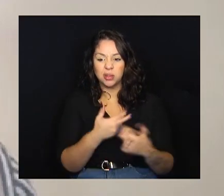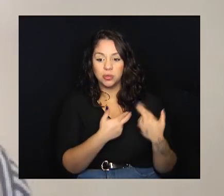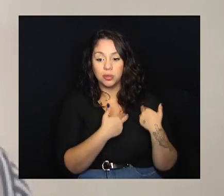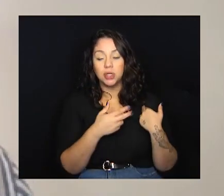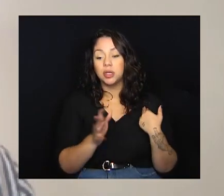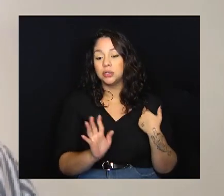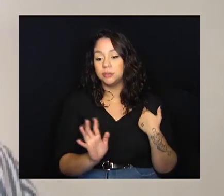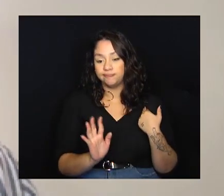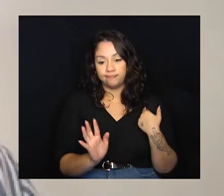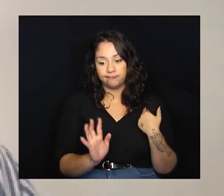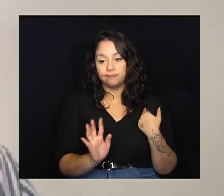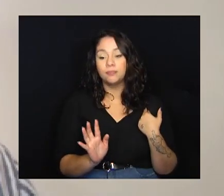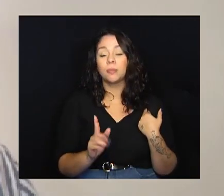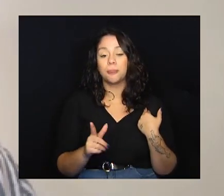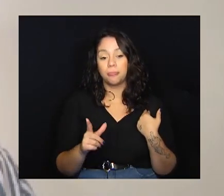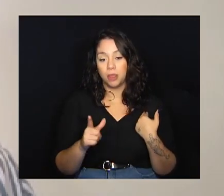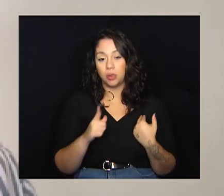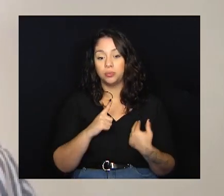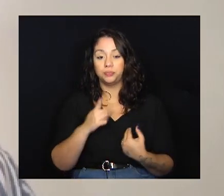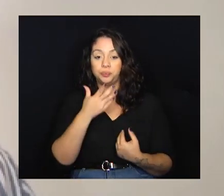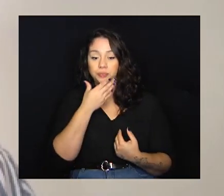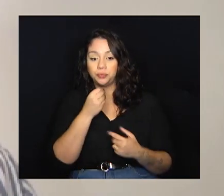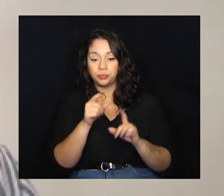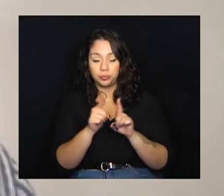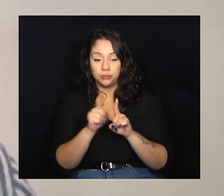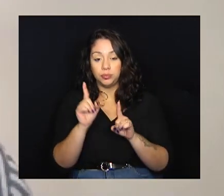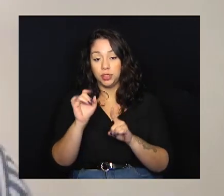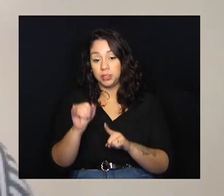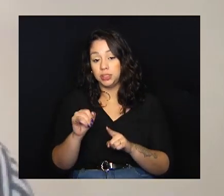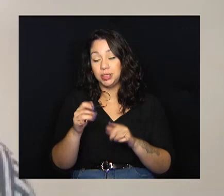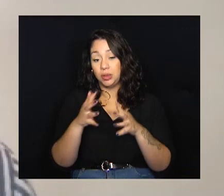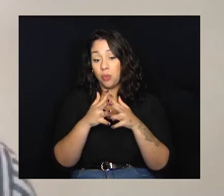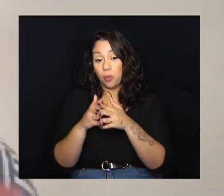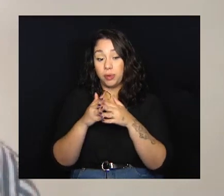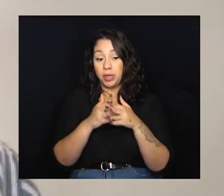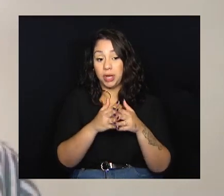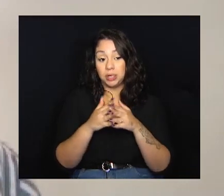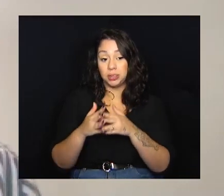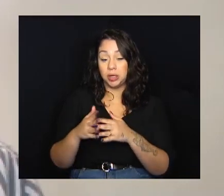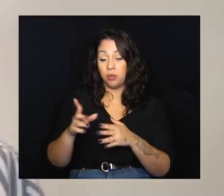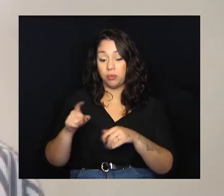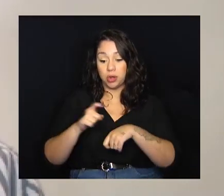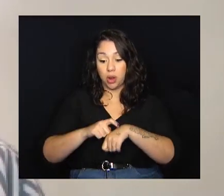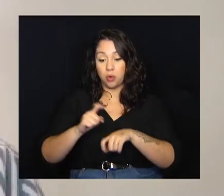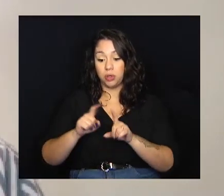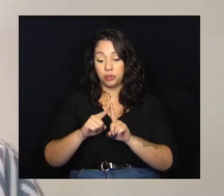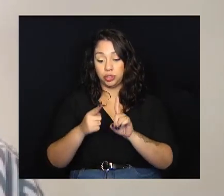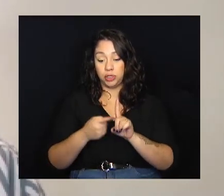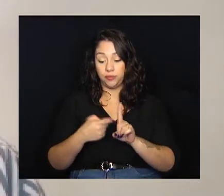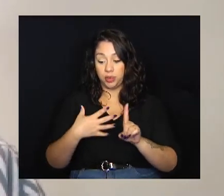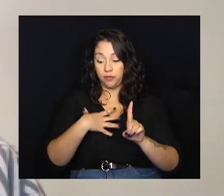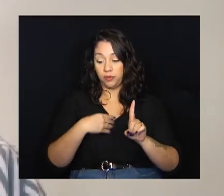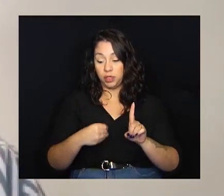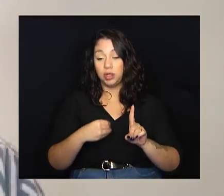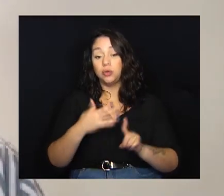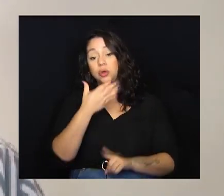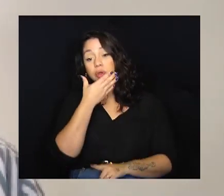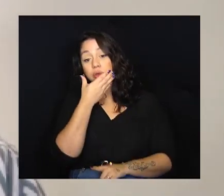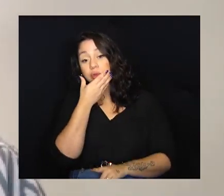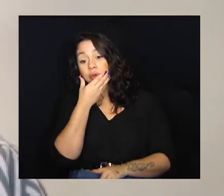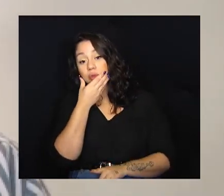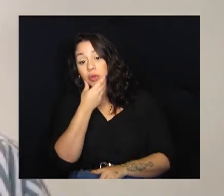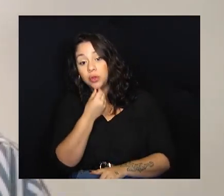essa contribuição para complicações nos seus filhos e que os homens também têm uma parcela dessa dessa